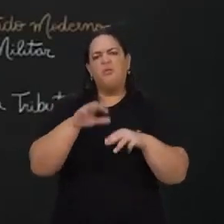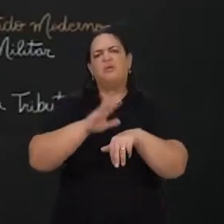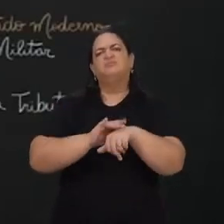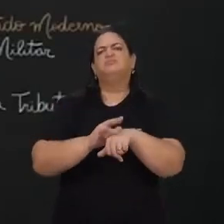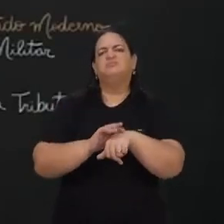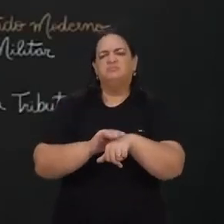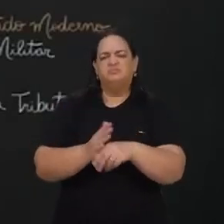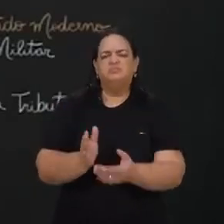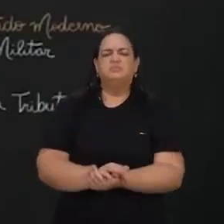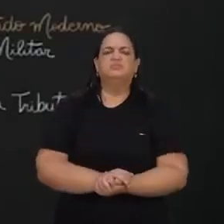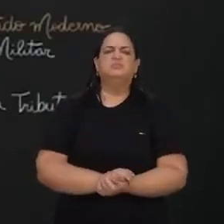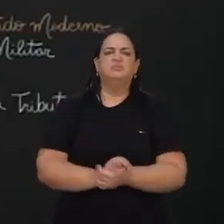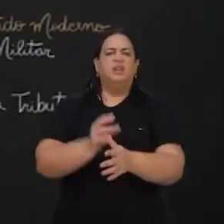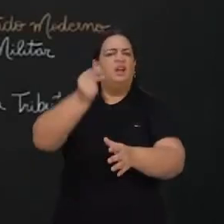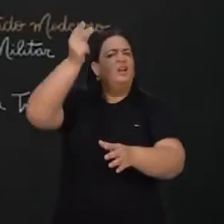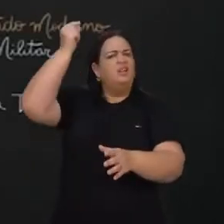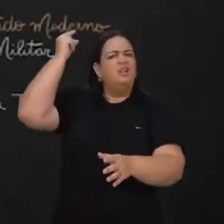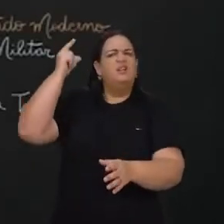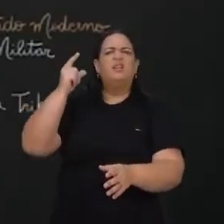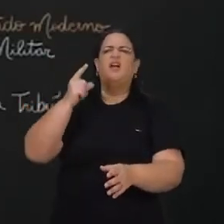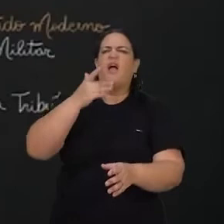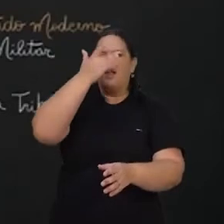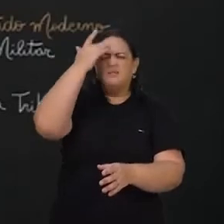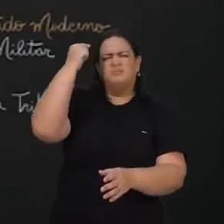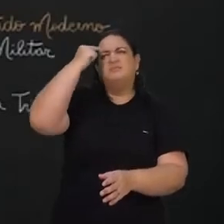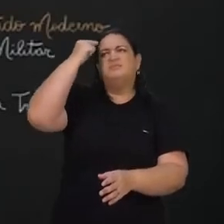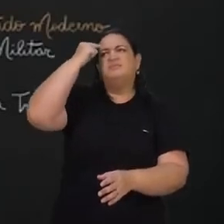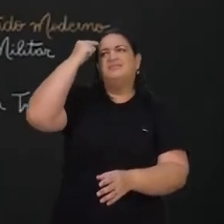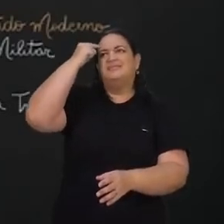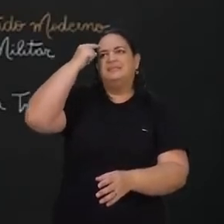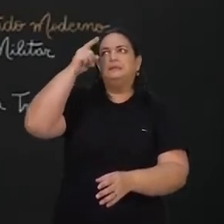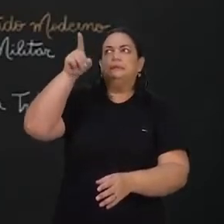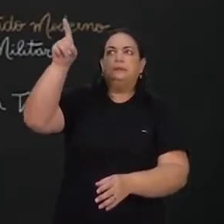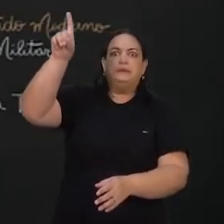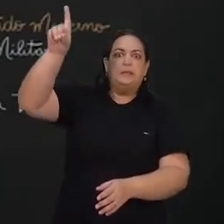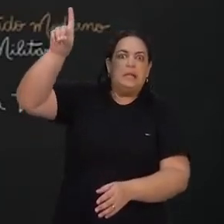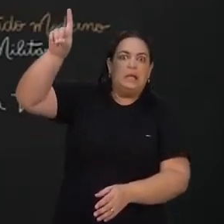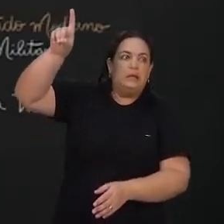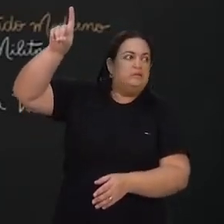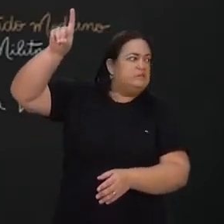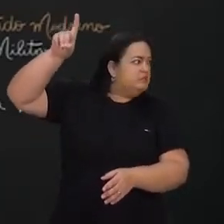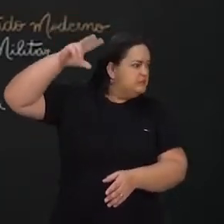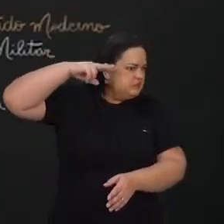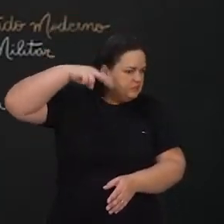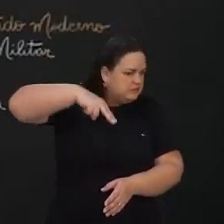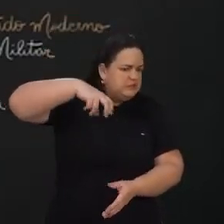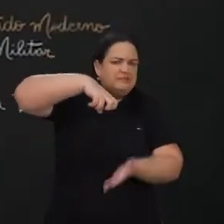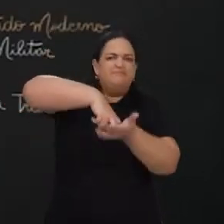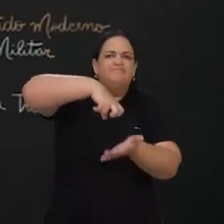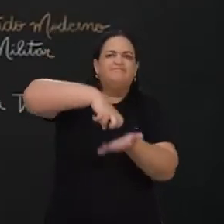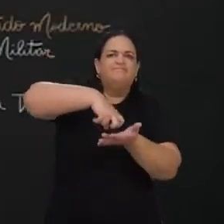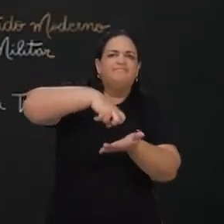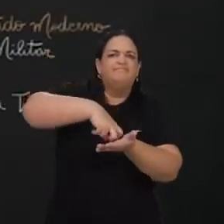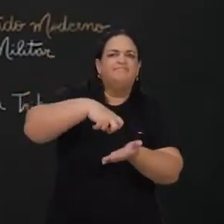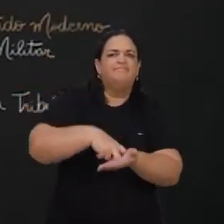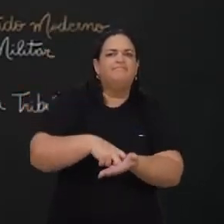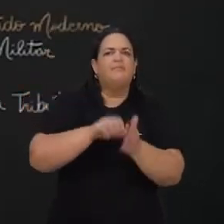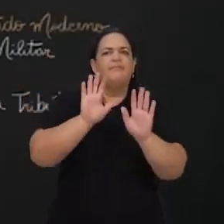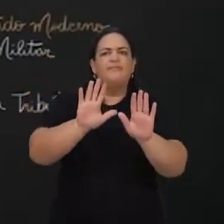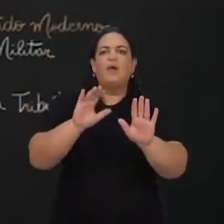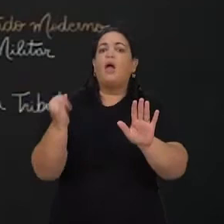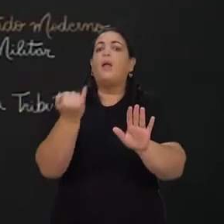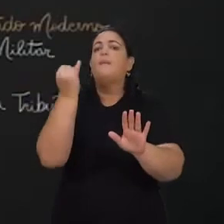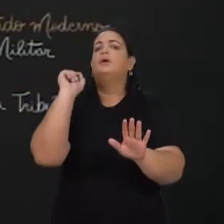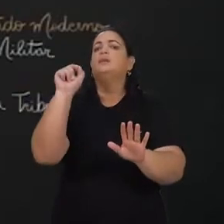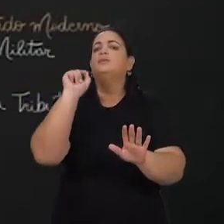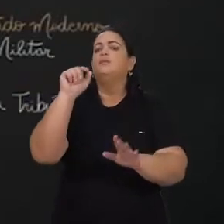né? Naquela época tinha um entendimento muito religioso de que isso era um castigo divino. Para a gente é importante entender que isso foi mais